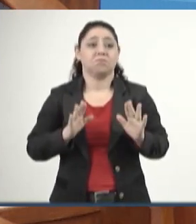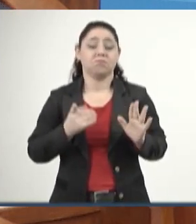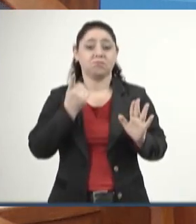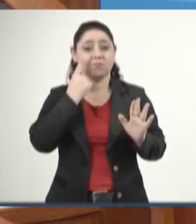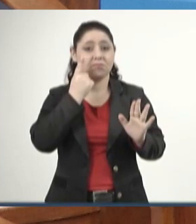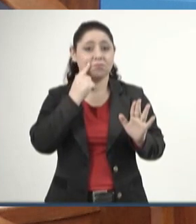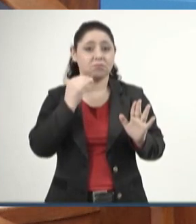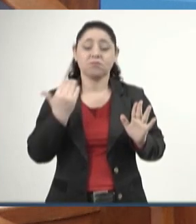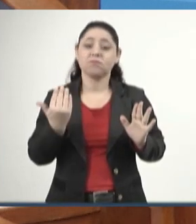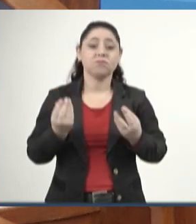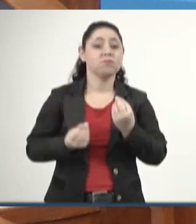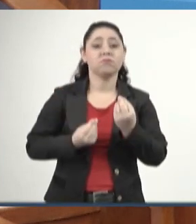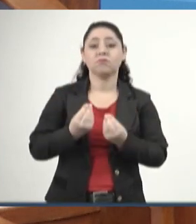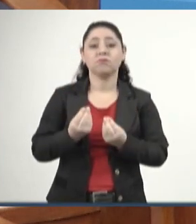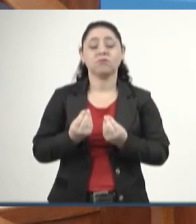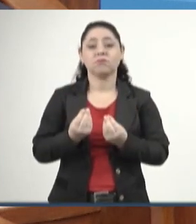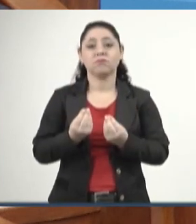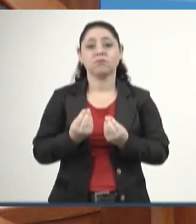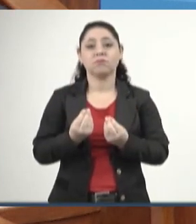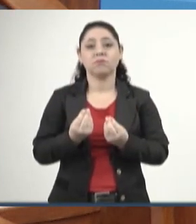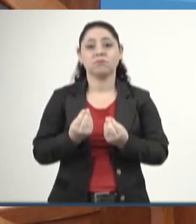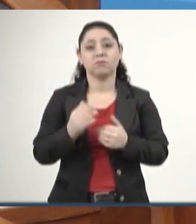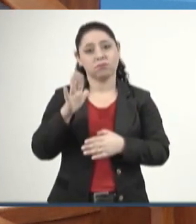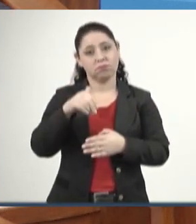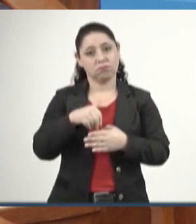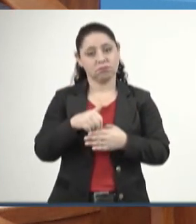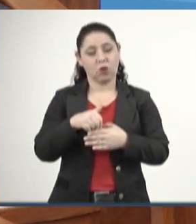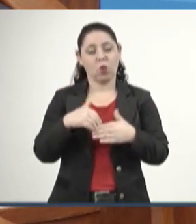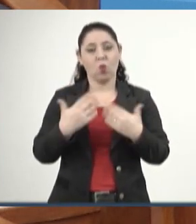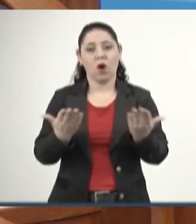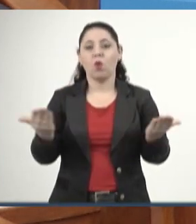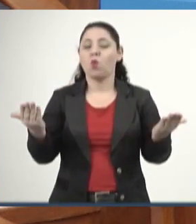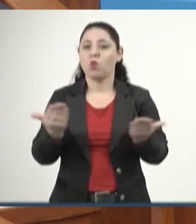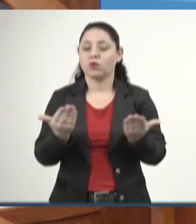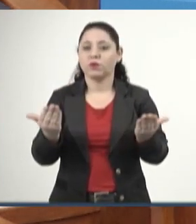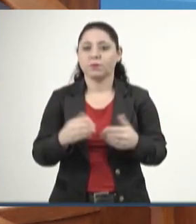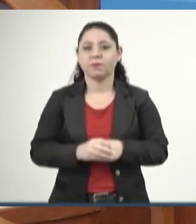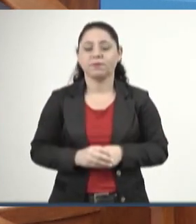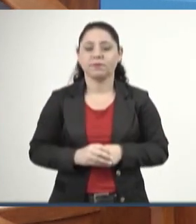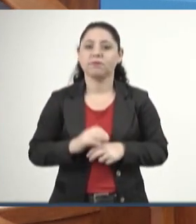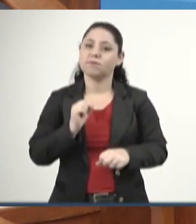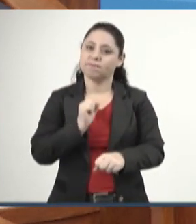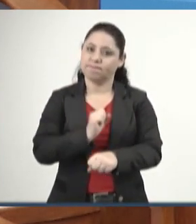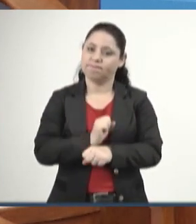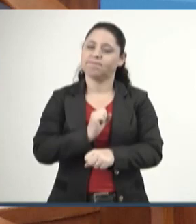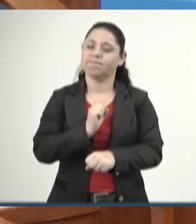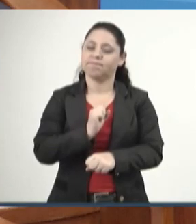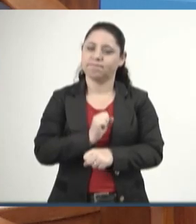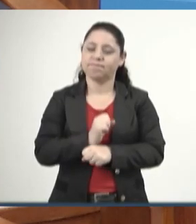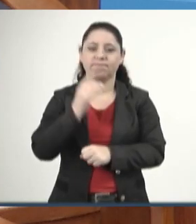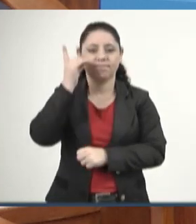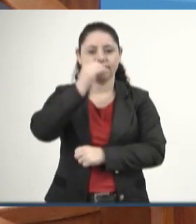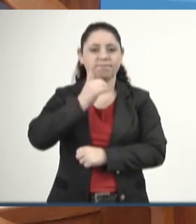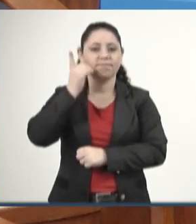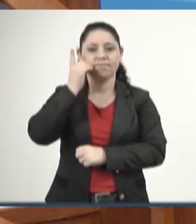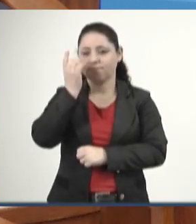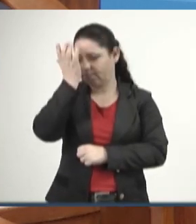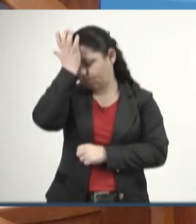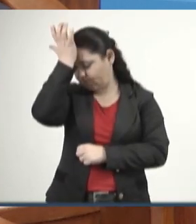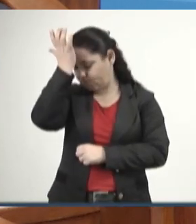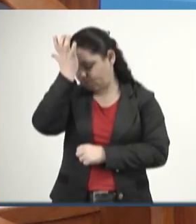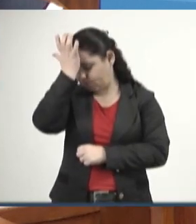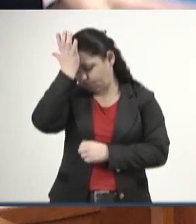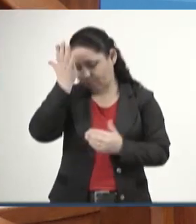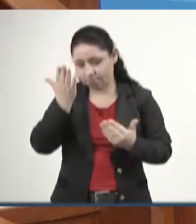vamos ver, né, como é que ele vai proferir o seu voto hoje. Esperamos, deputado Rafael